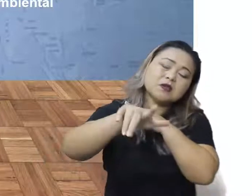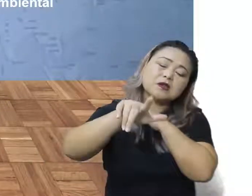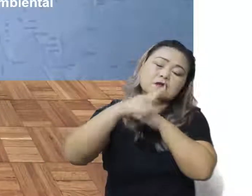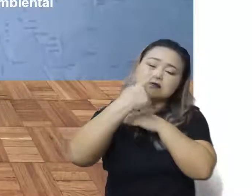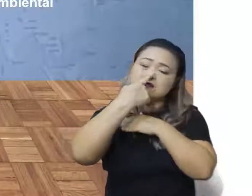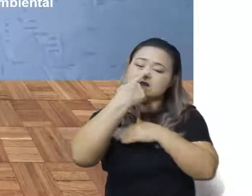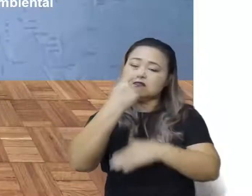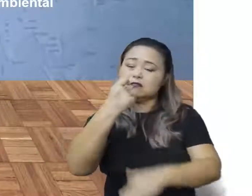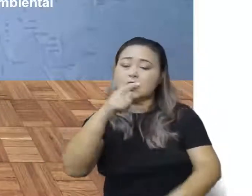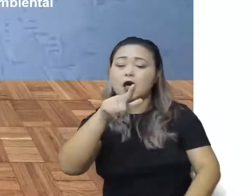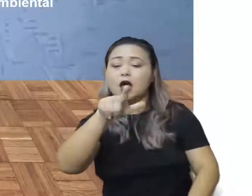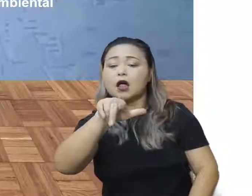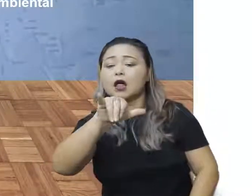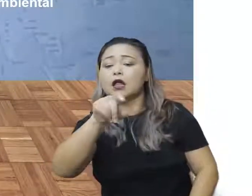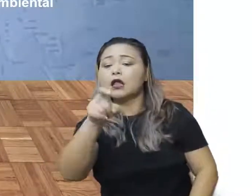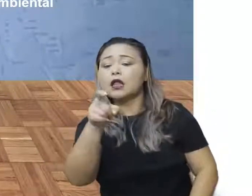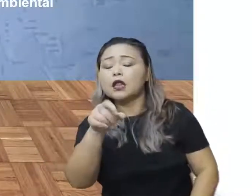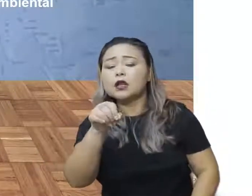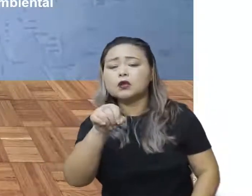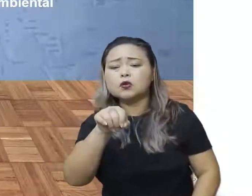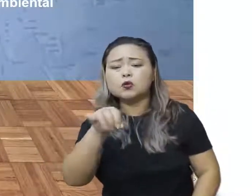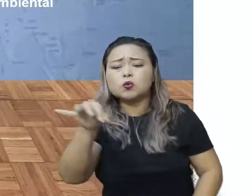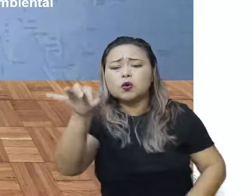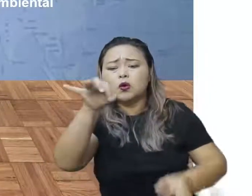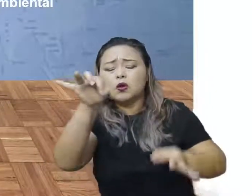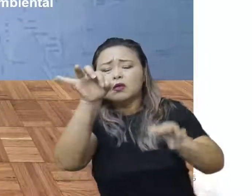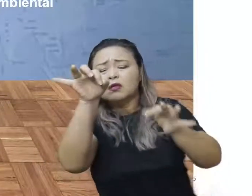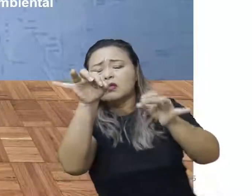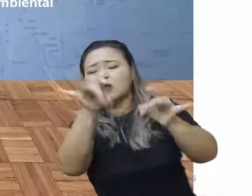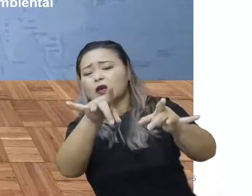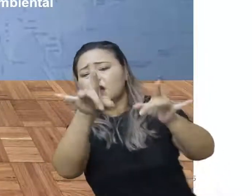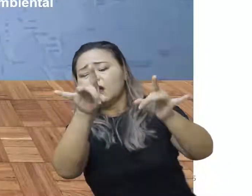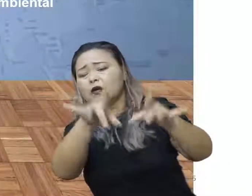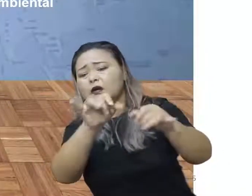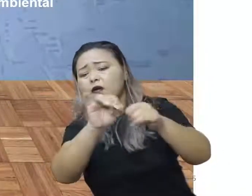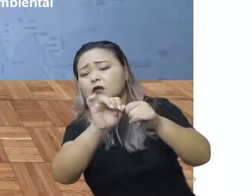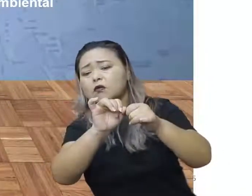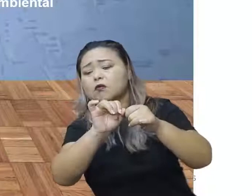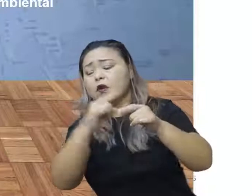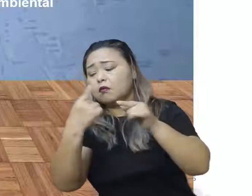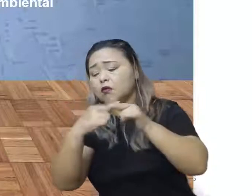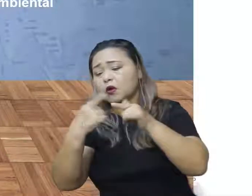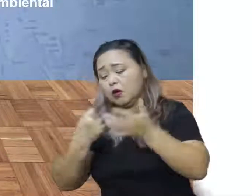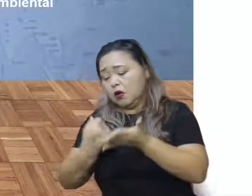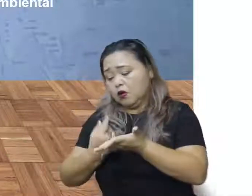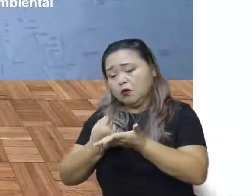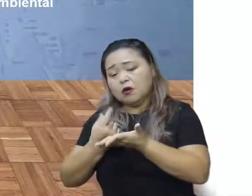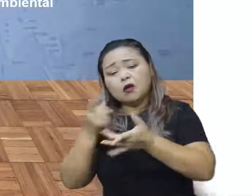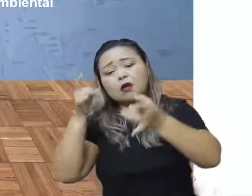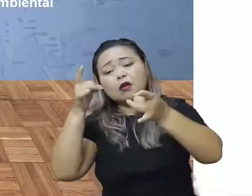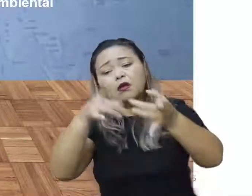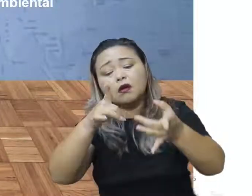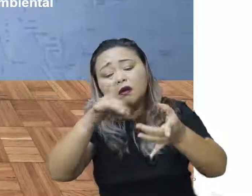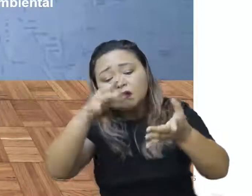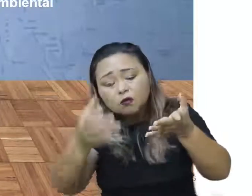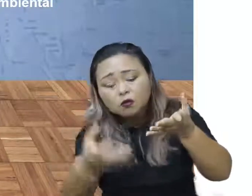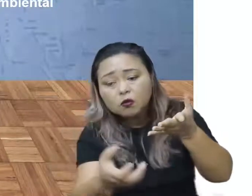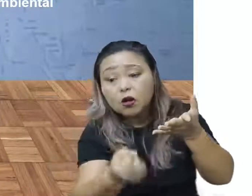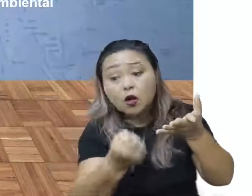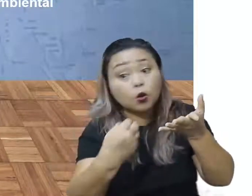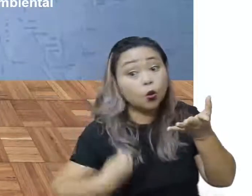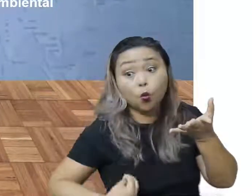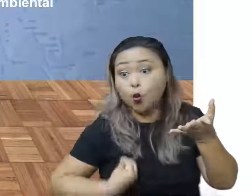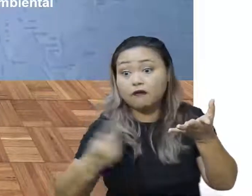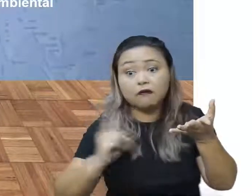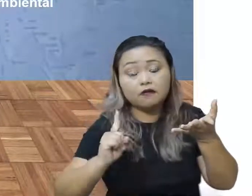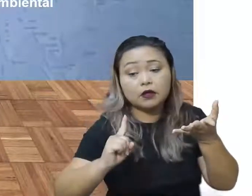lixeira de excedente do capitalismo, sobrevivendo, não é